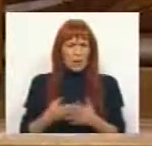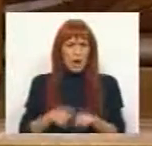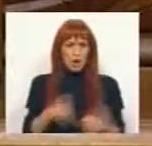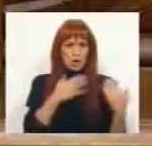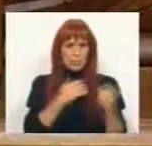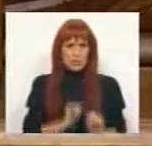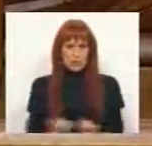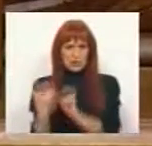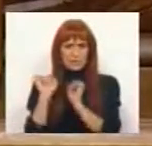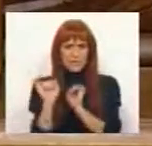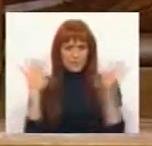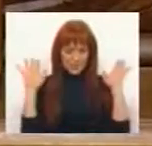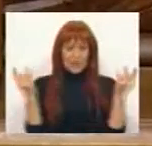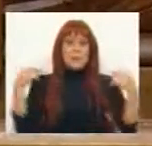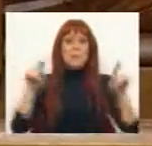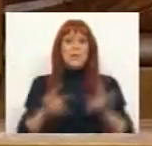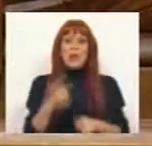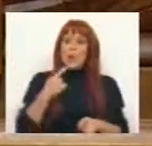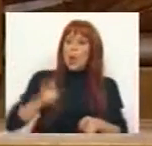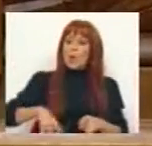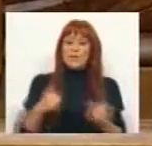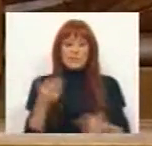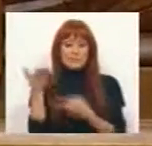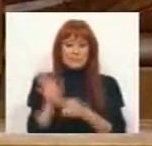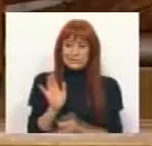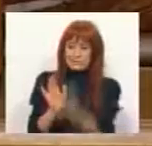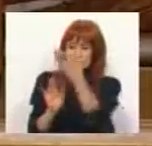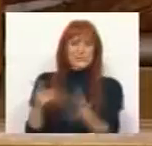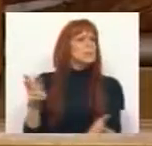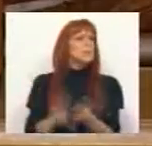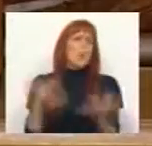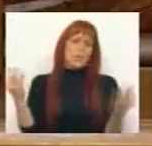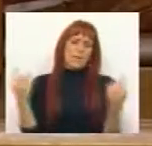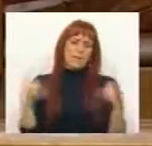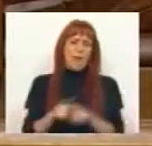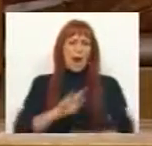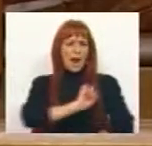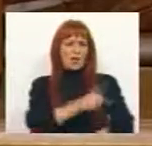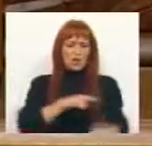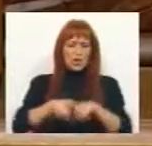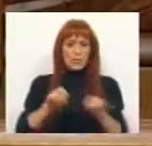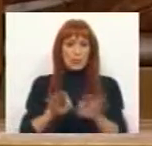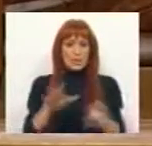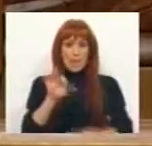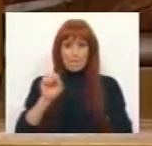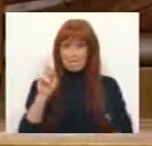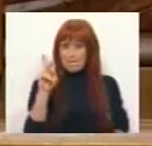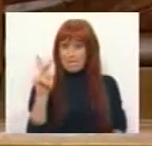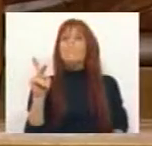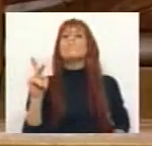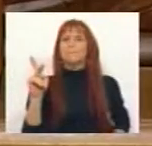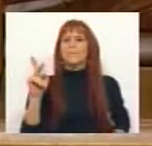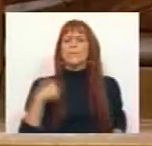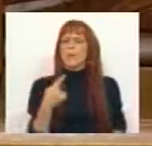os responsáveis. Mas também, mais uma vez, este caso vem dar razão às forças políticas, como o Partido Ecologista aos